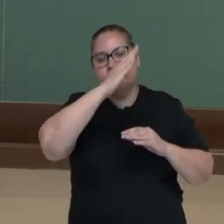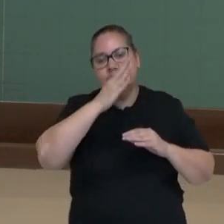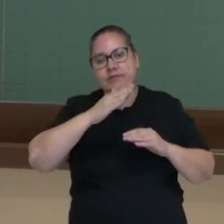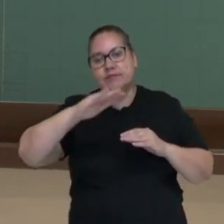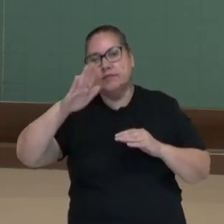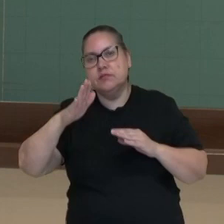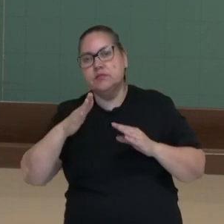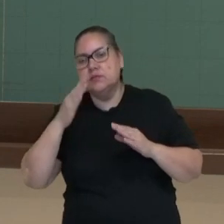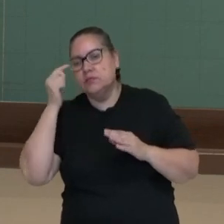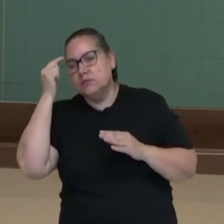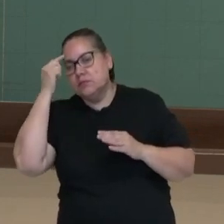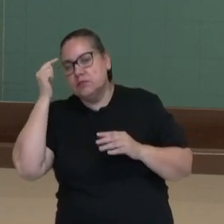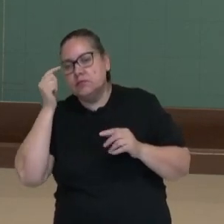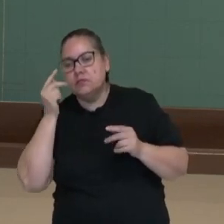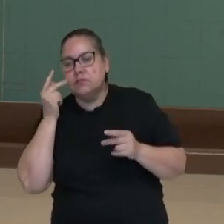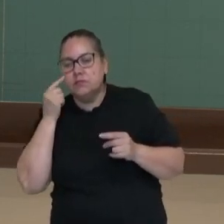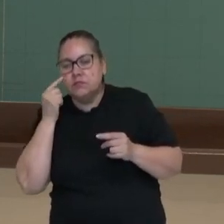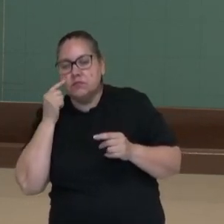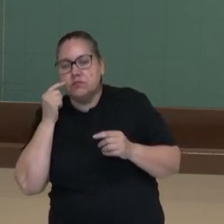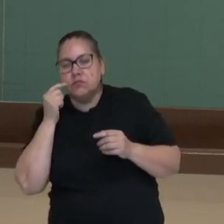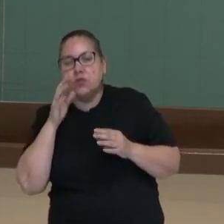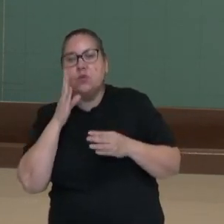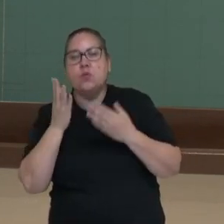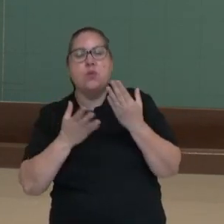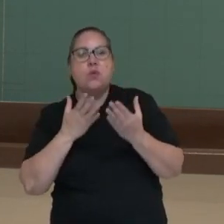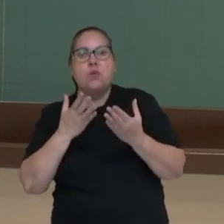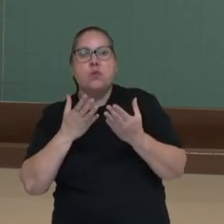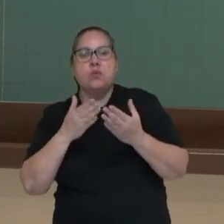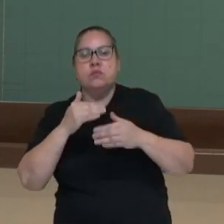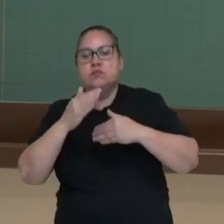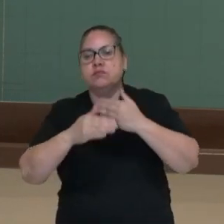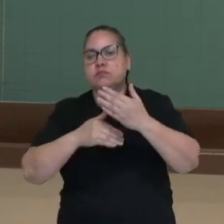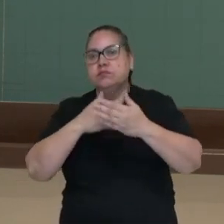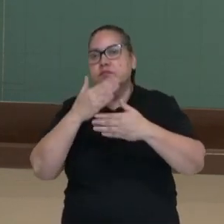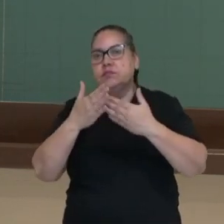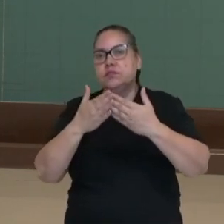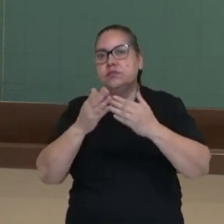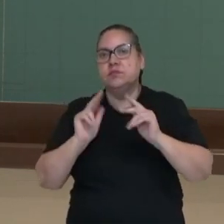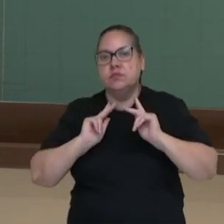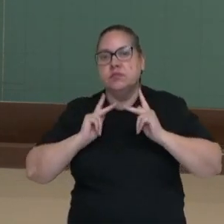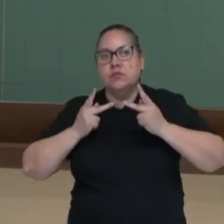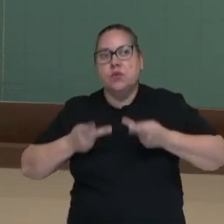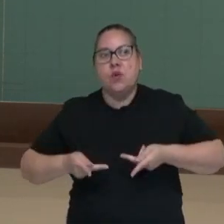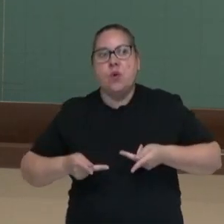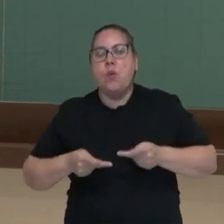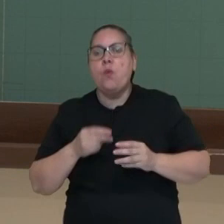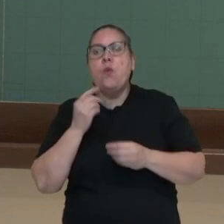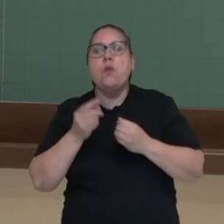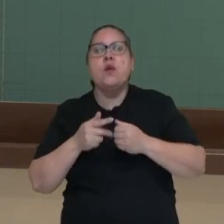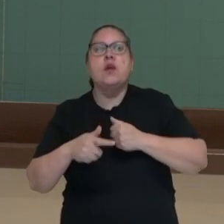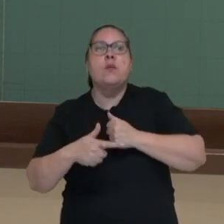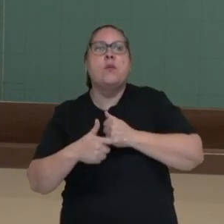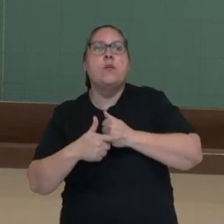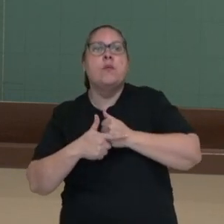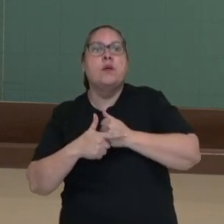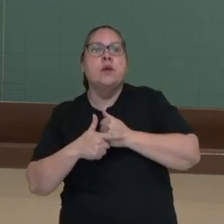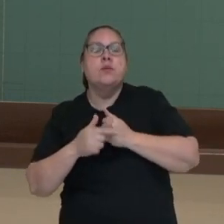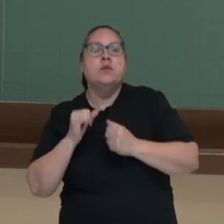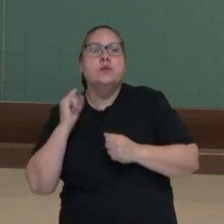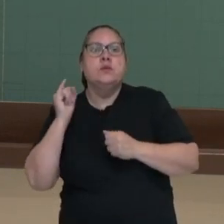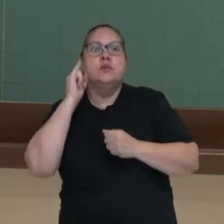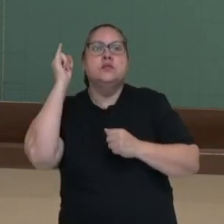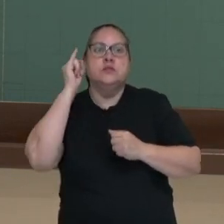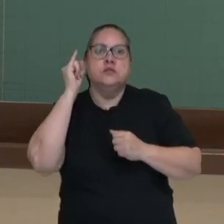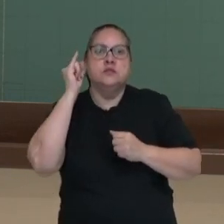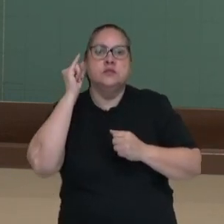se analisarmos a forma de ocupação e o desenvolvimento das atividades humanas? Qual é o papel, qual é a importância do